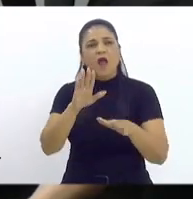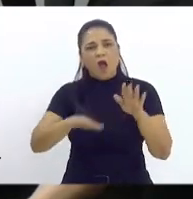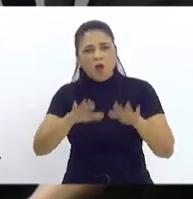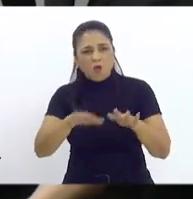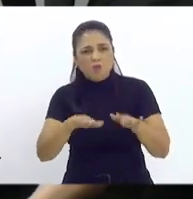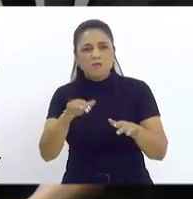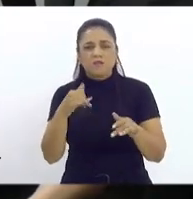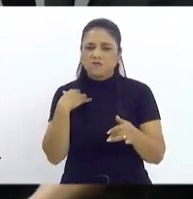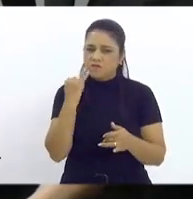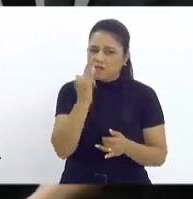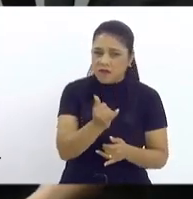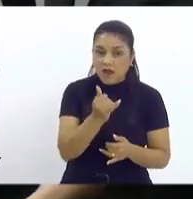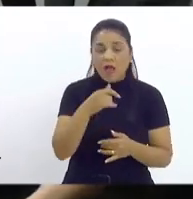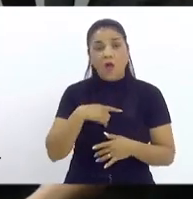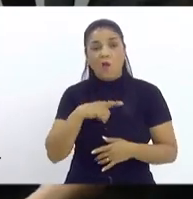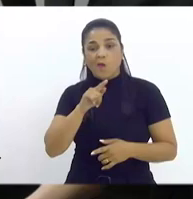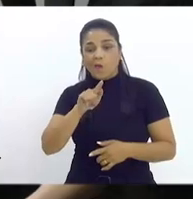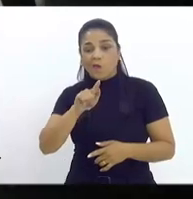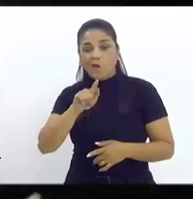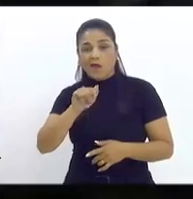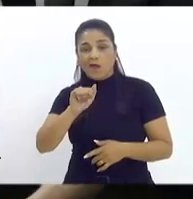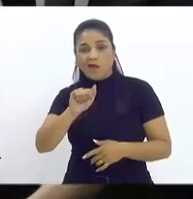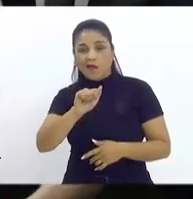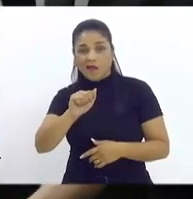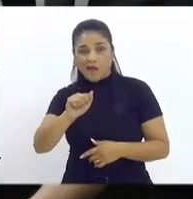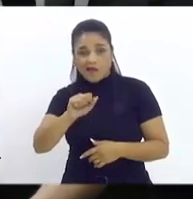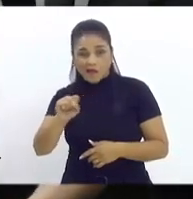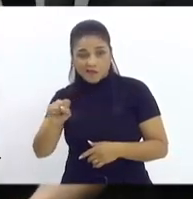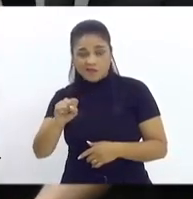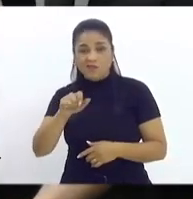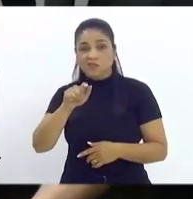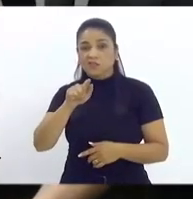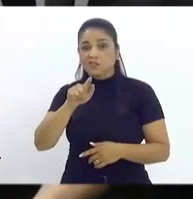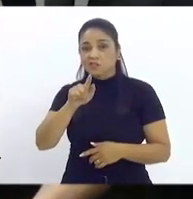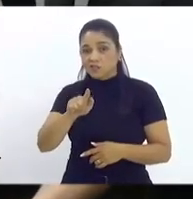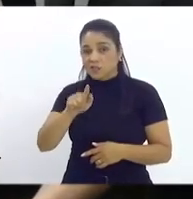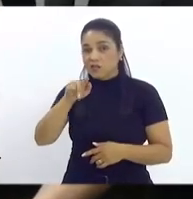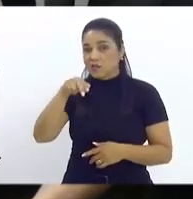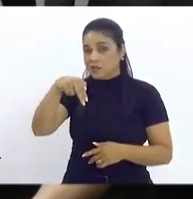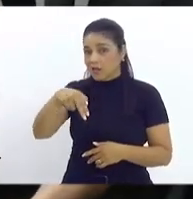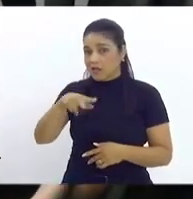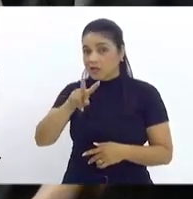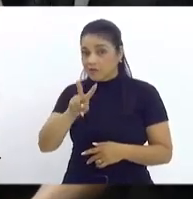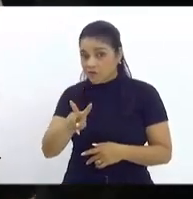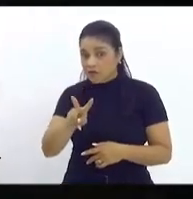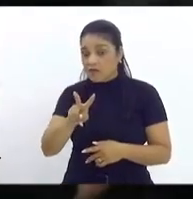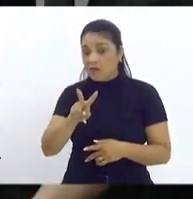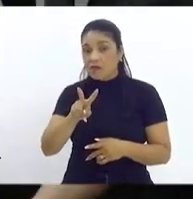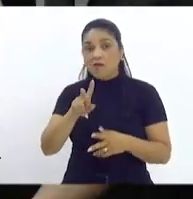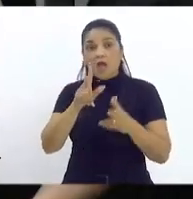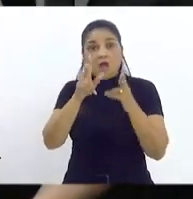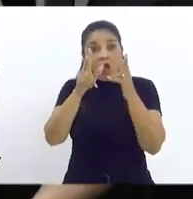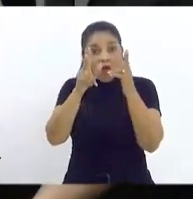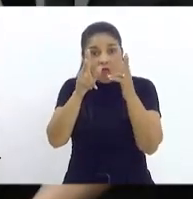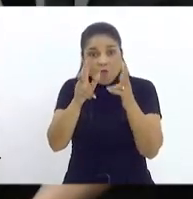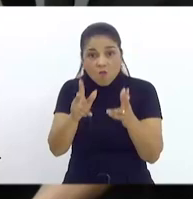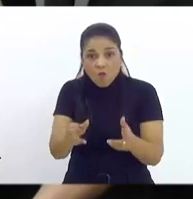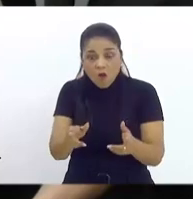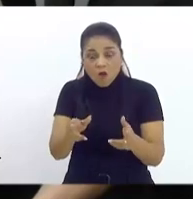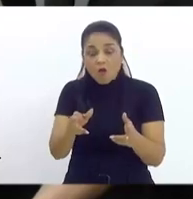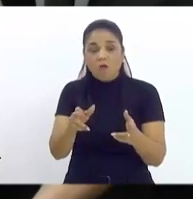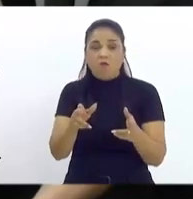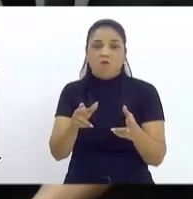o gás GNV. O gás GNV é o mesmo gás que chega na residência da gente, só